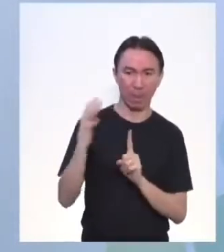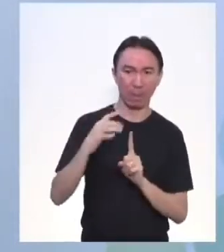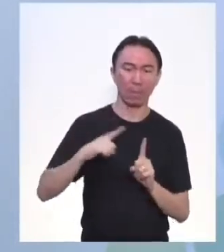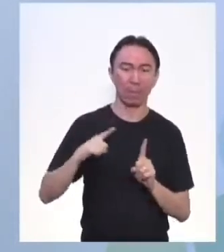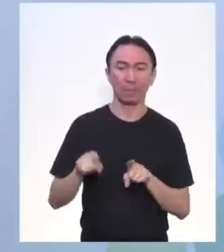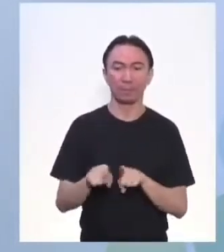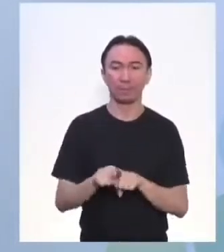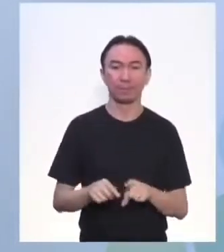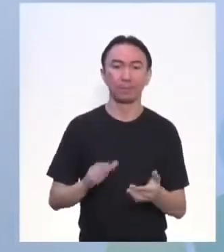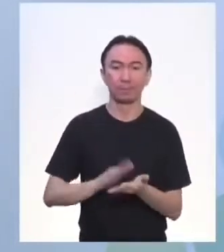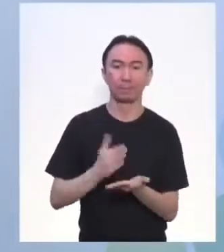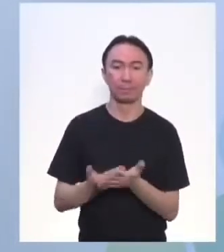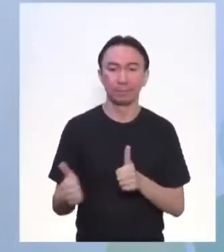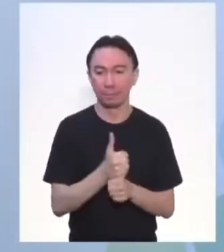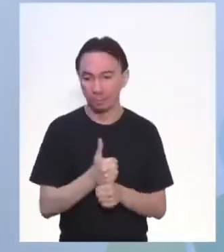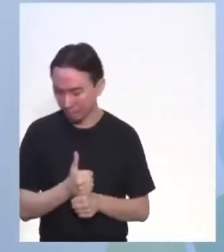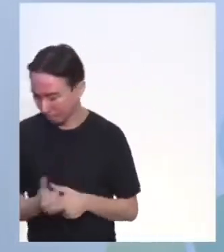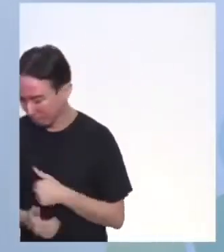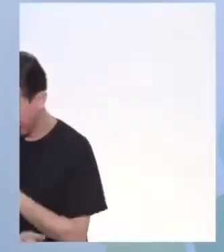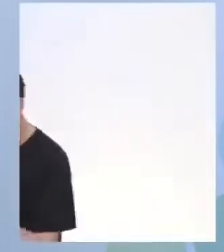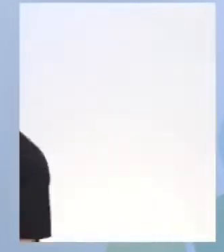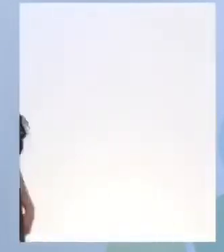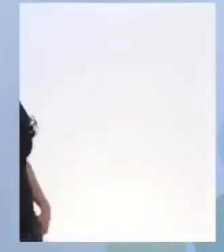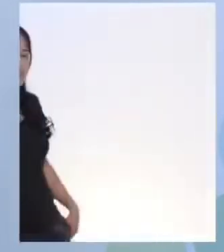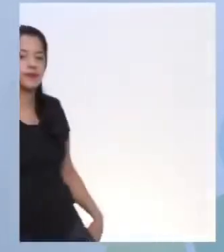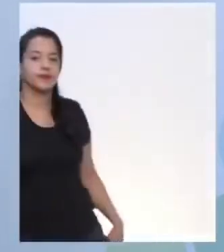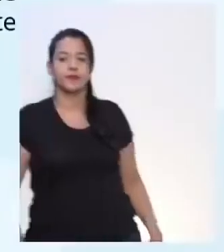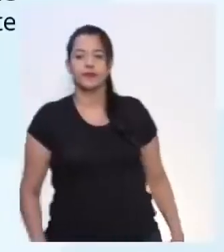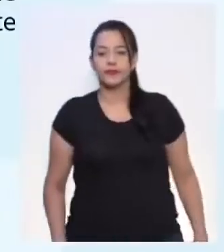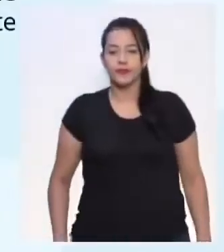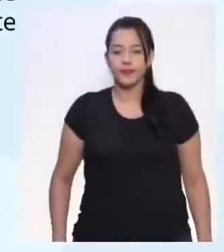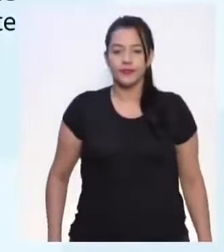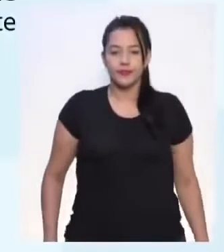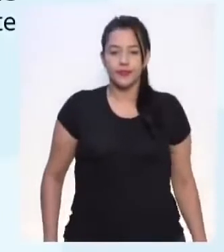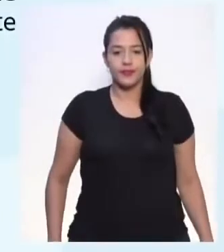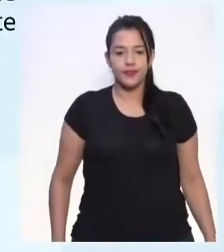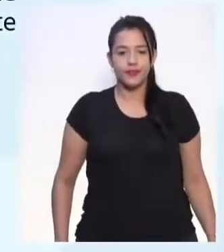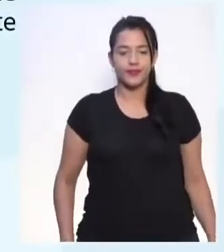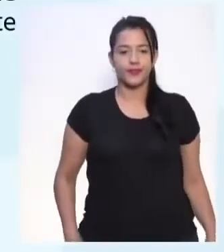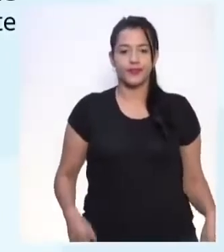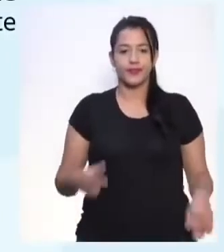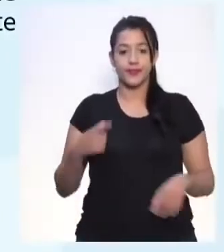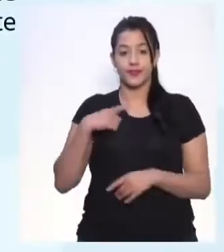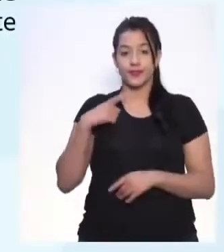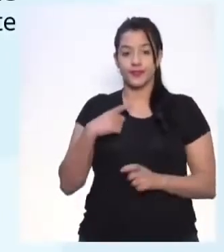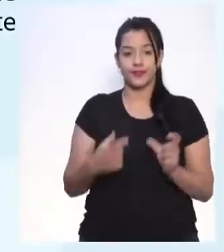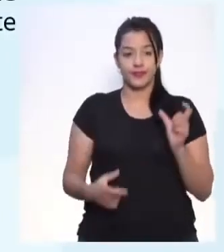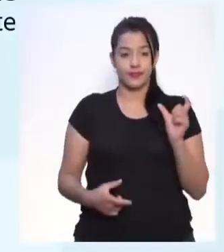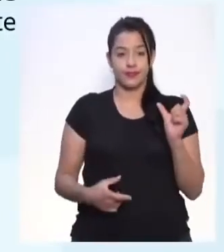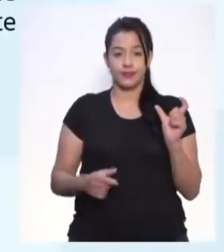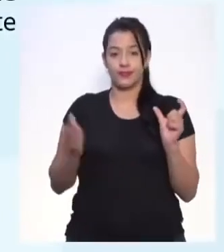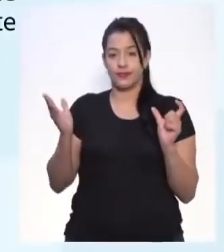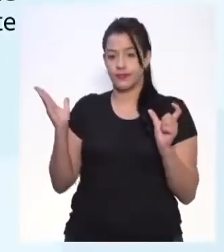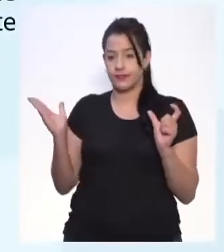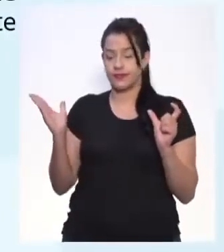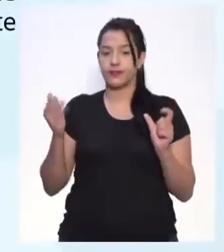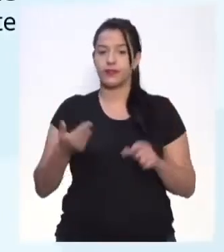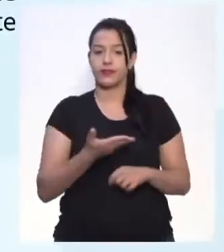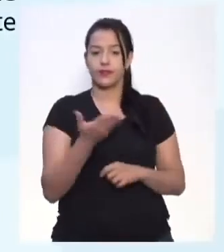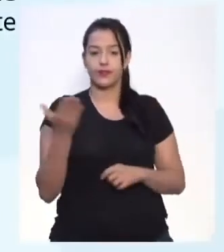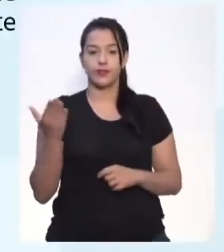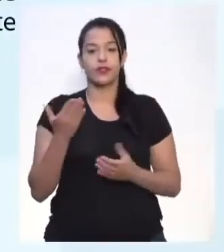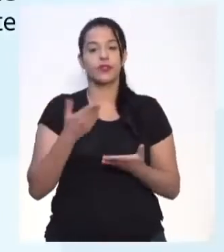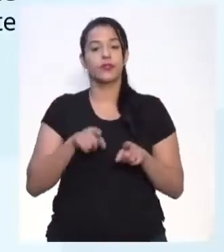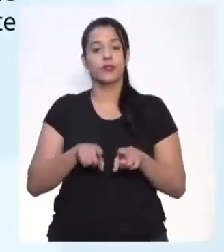Continuando, então, temos aqui essa palavrinha que vocês, no decorrer da vida de vocês aí, escolar,